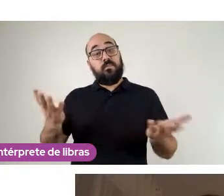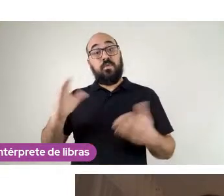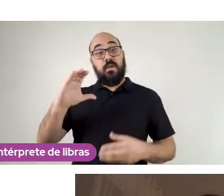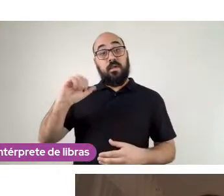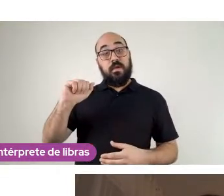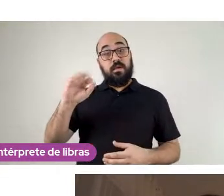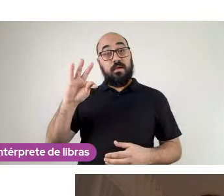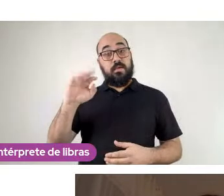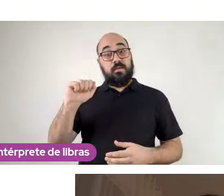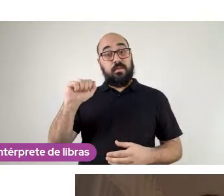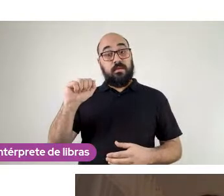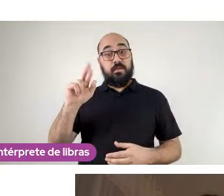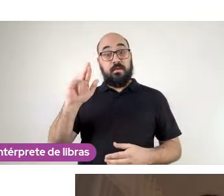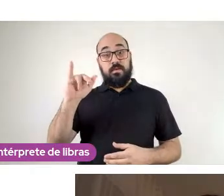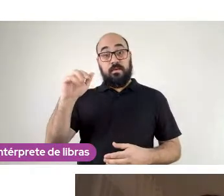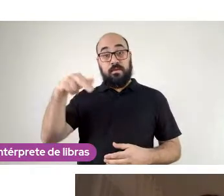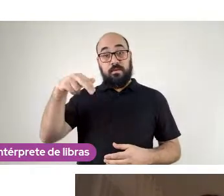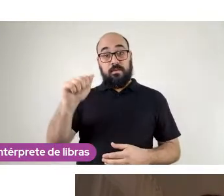Obrigada.